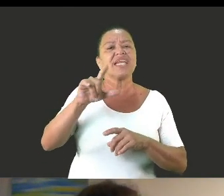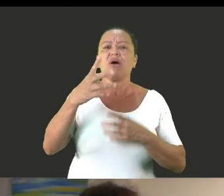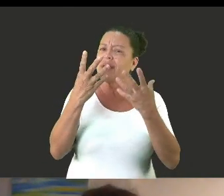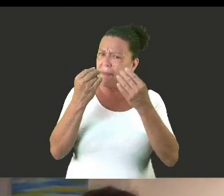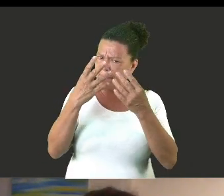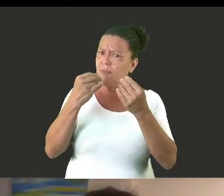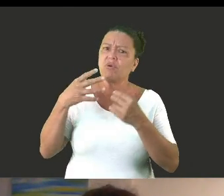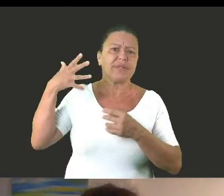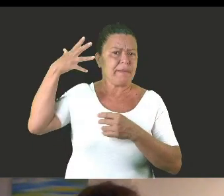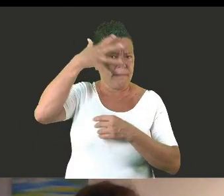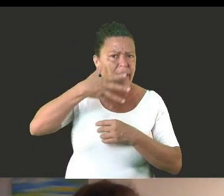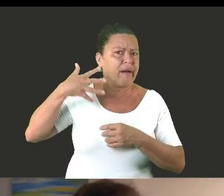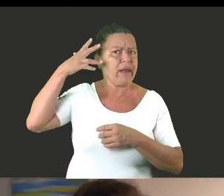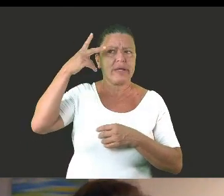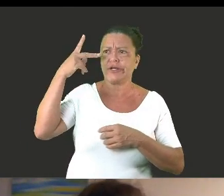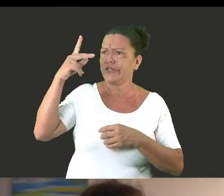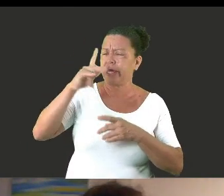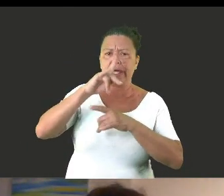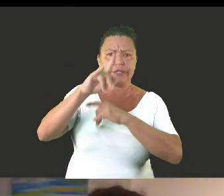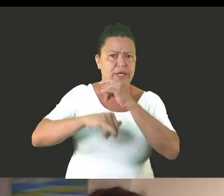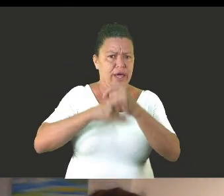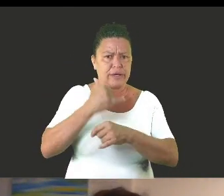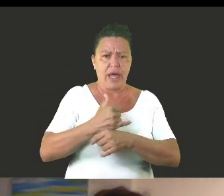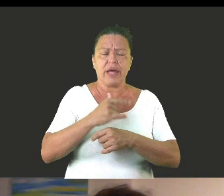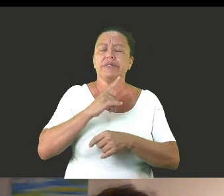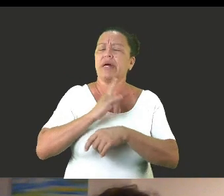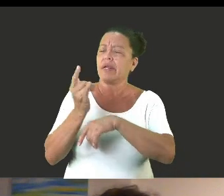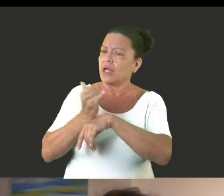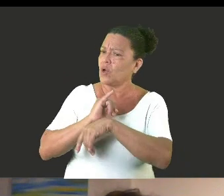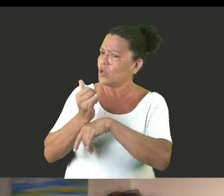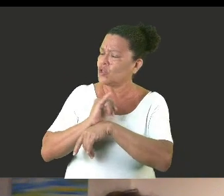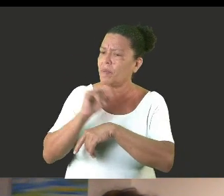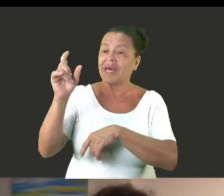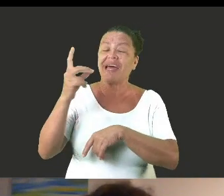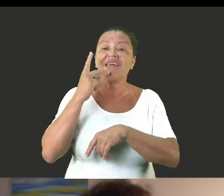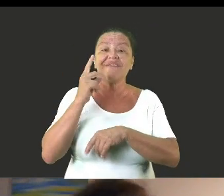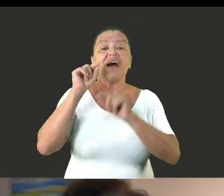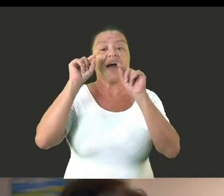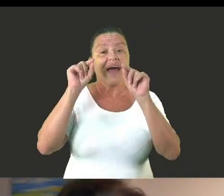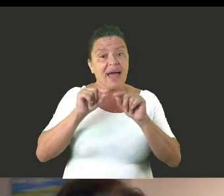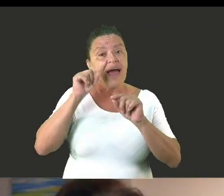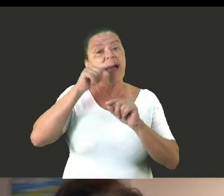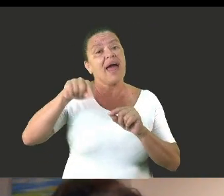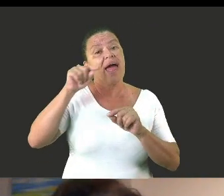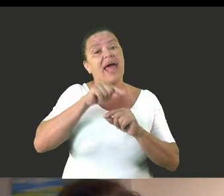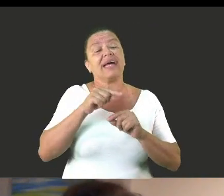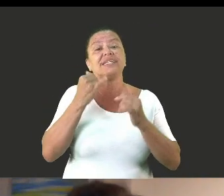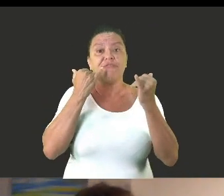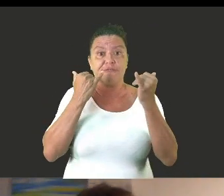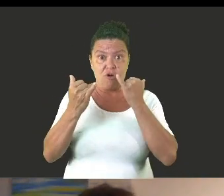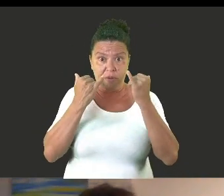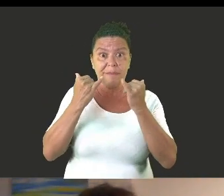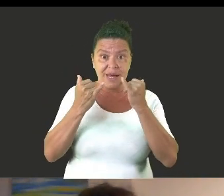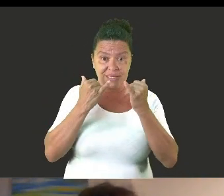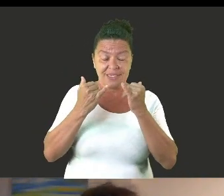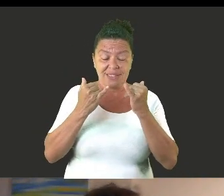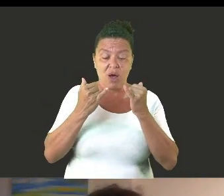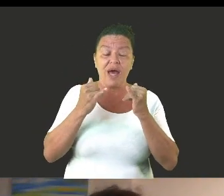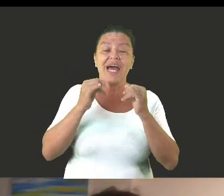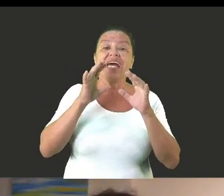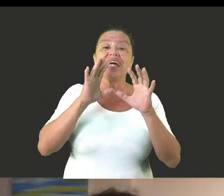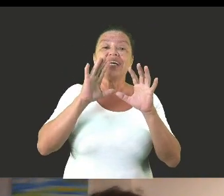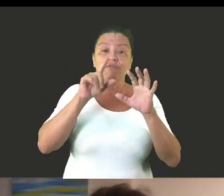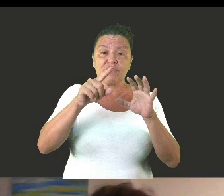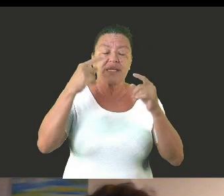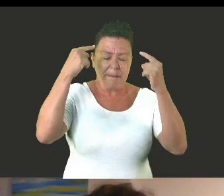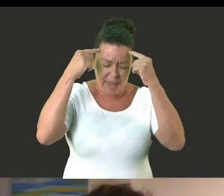dele também disponíveis na internet, no YouTube, em que ele fala que essa informação chega na célula,